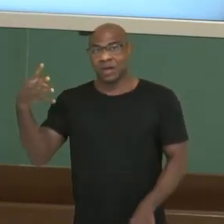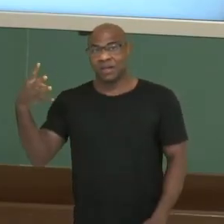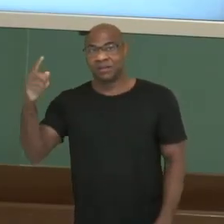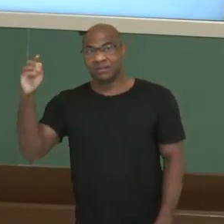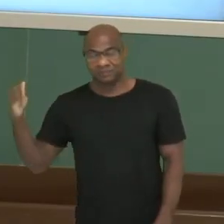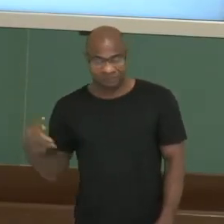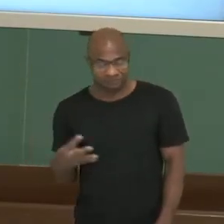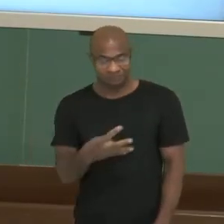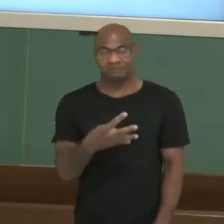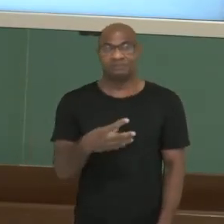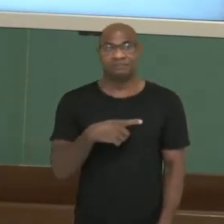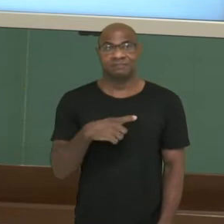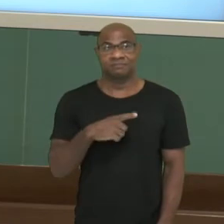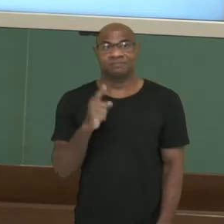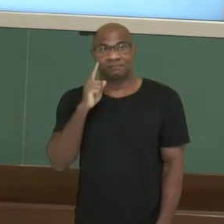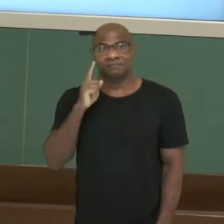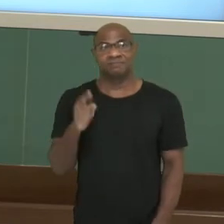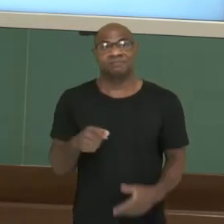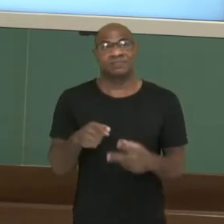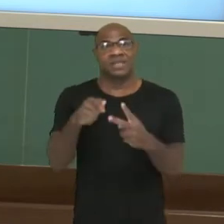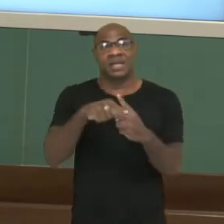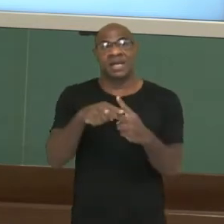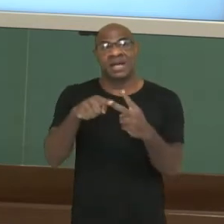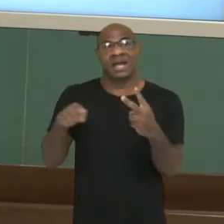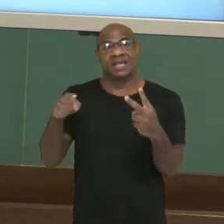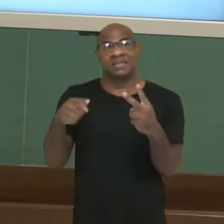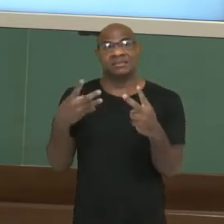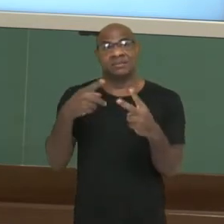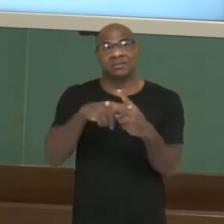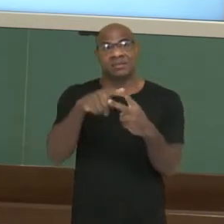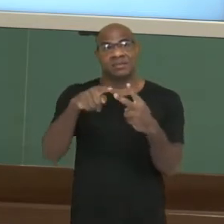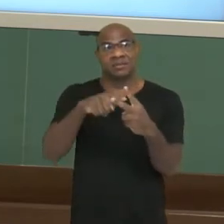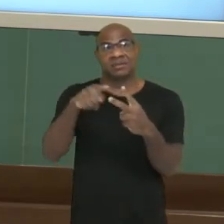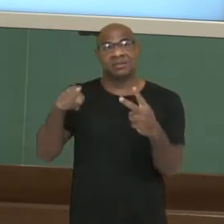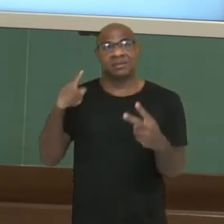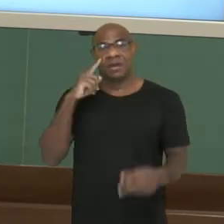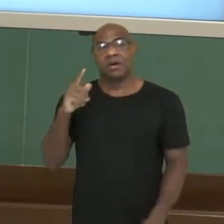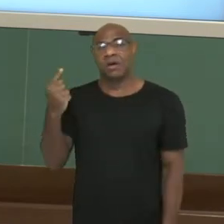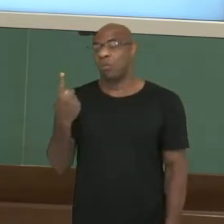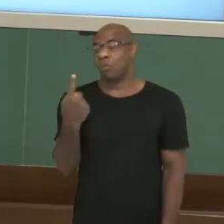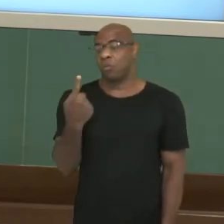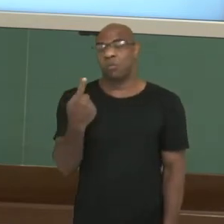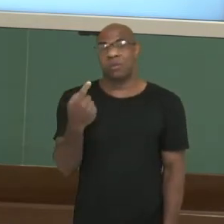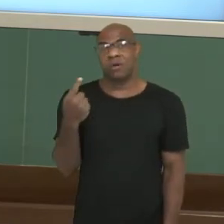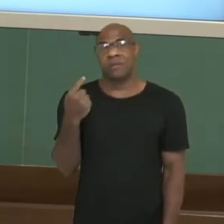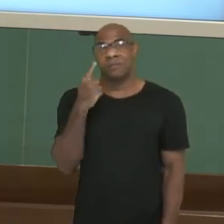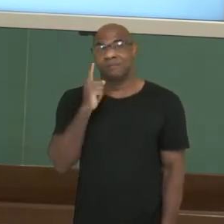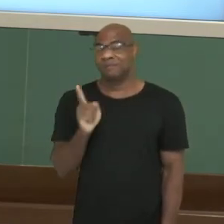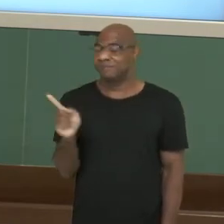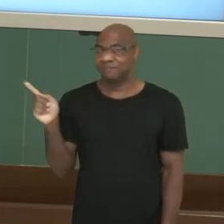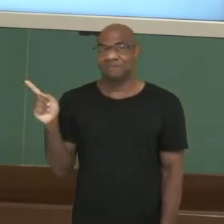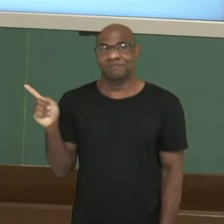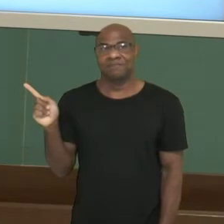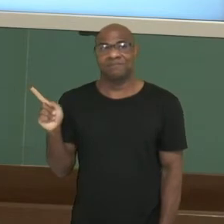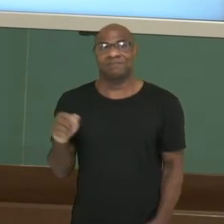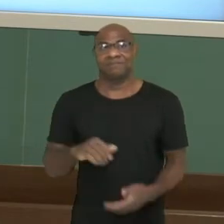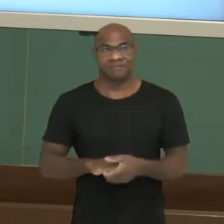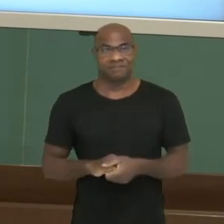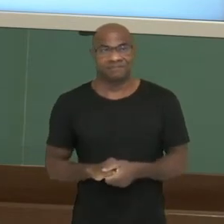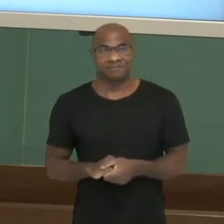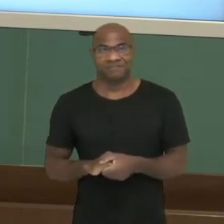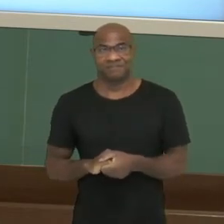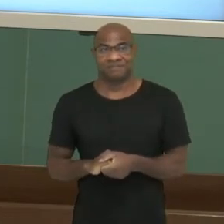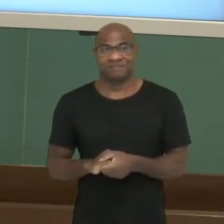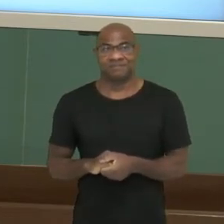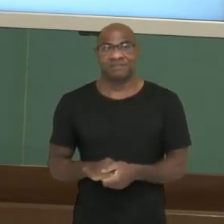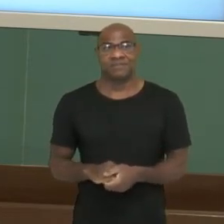na forma de uma raiz quarta. Você, na verdade, você eleva a 1/4 desse lado, 4 vezes 1/4,